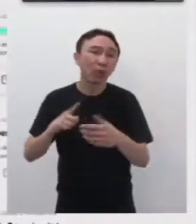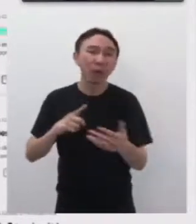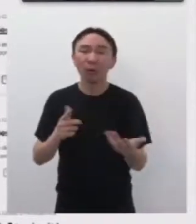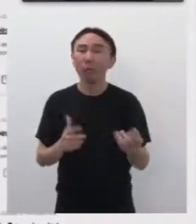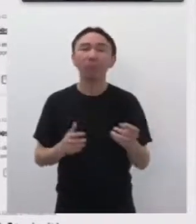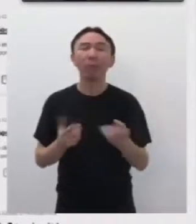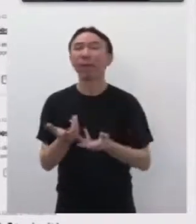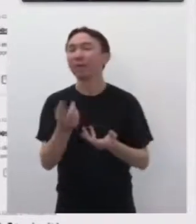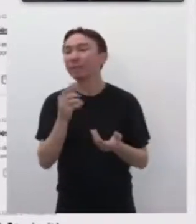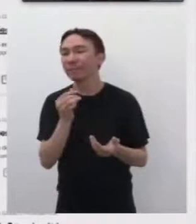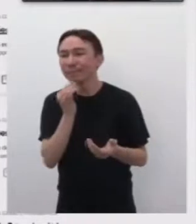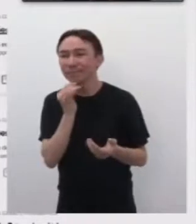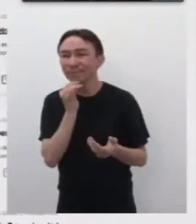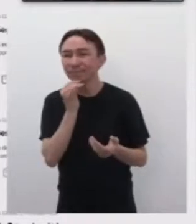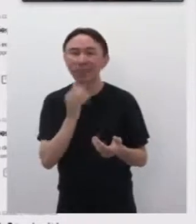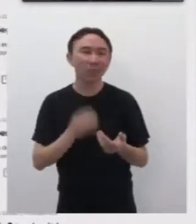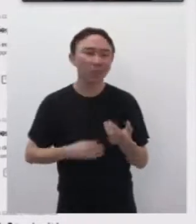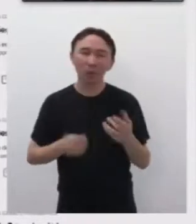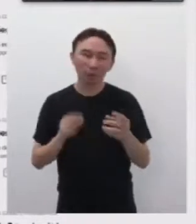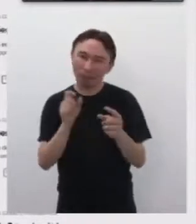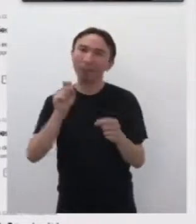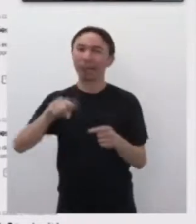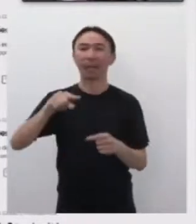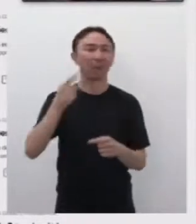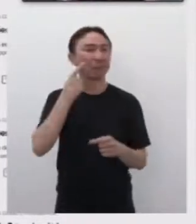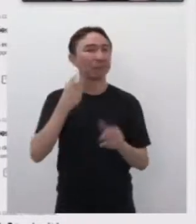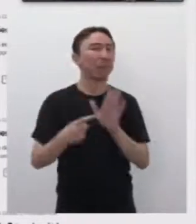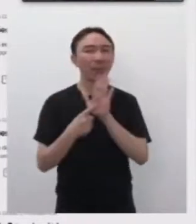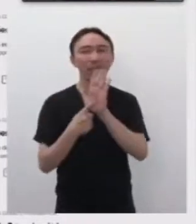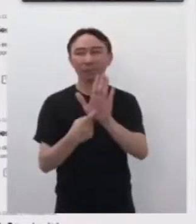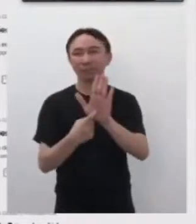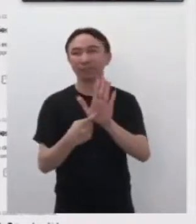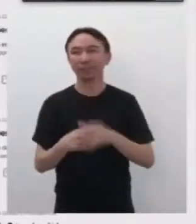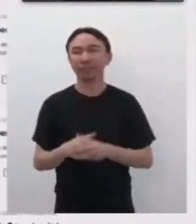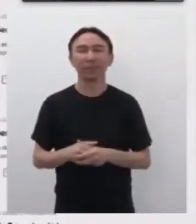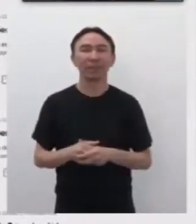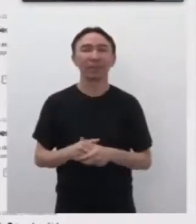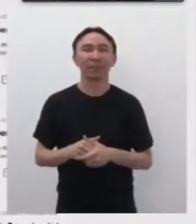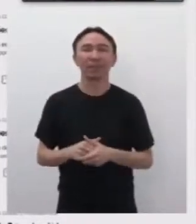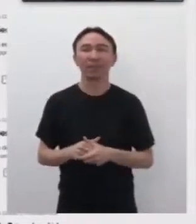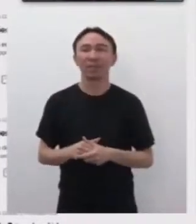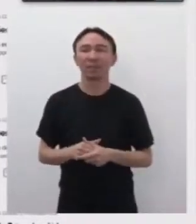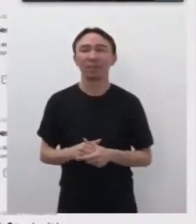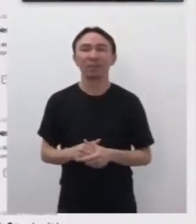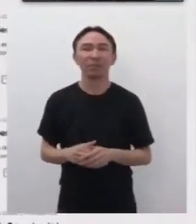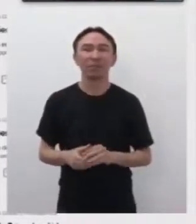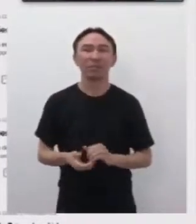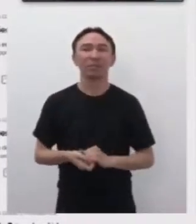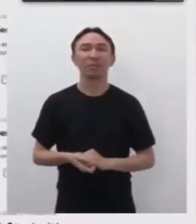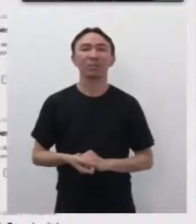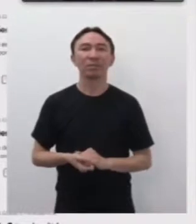Vou clicar aqui em funções inorgânicas para a gente começar a entrar na árvore do Descomplica.